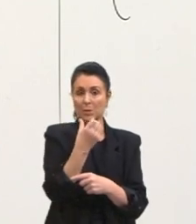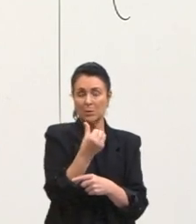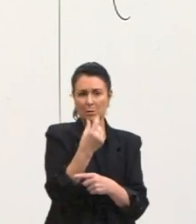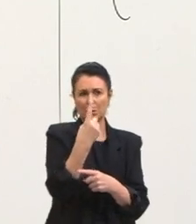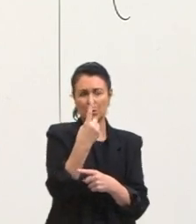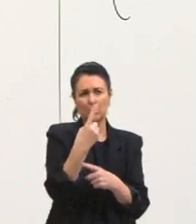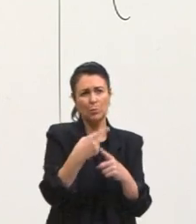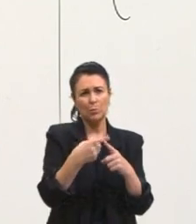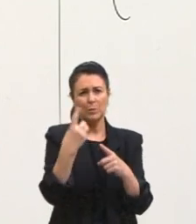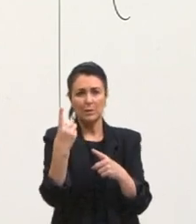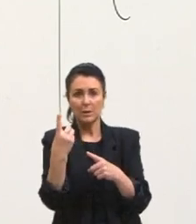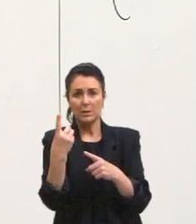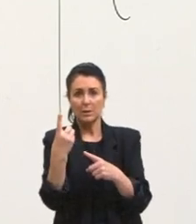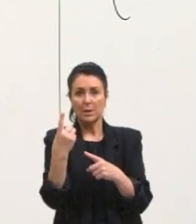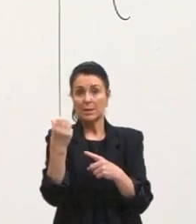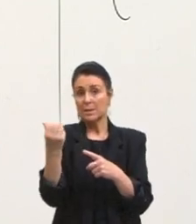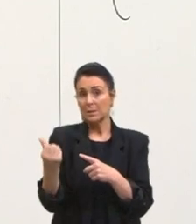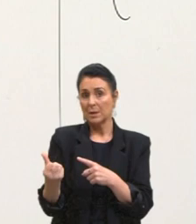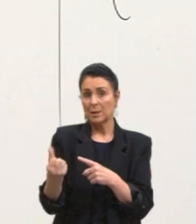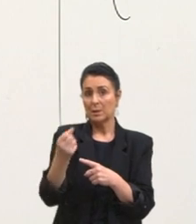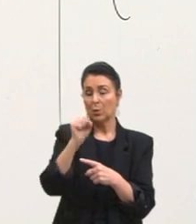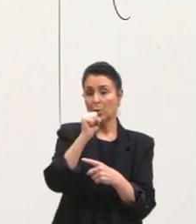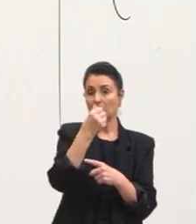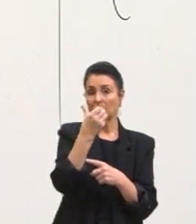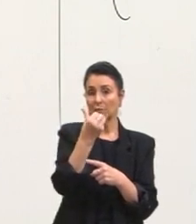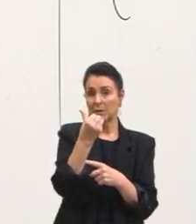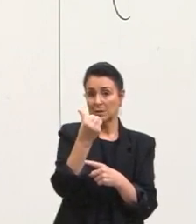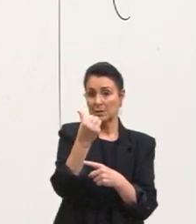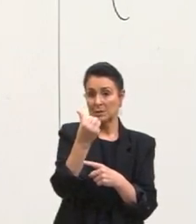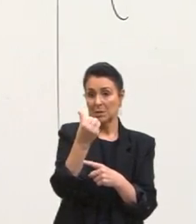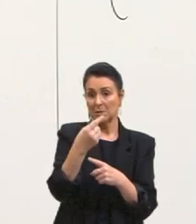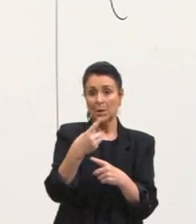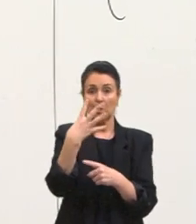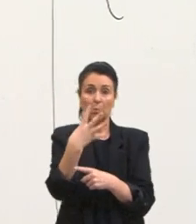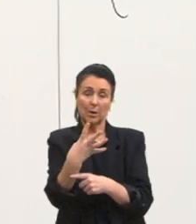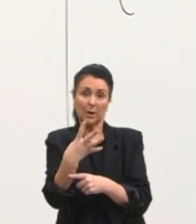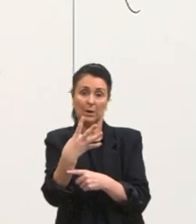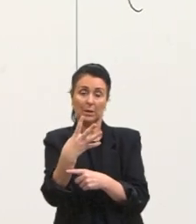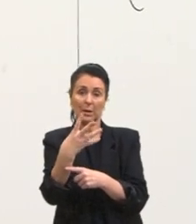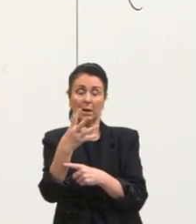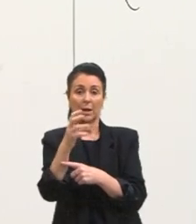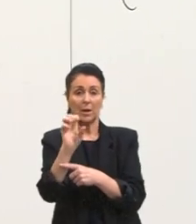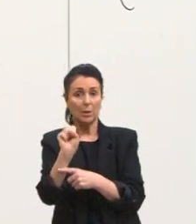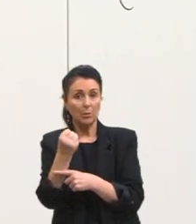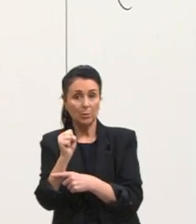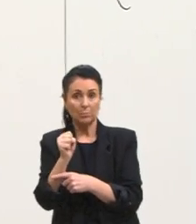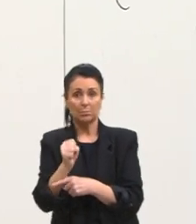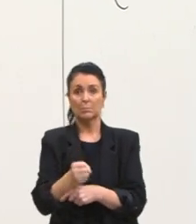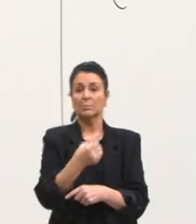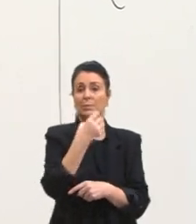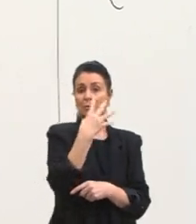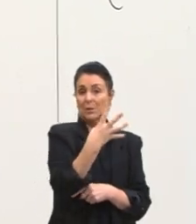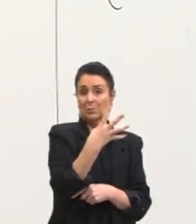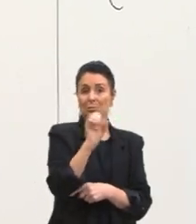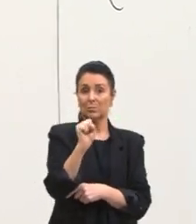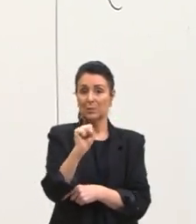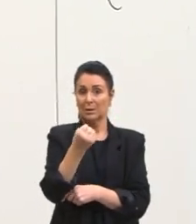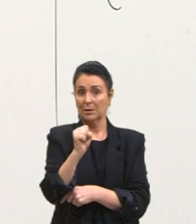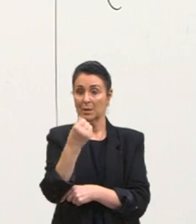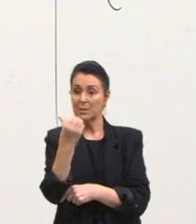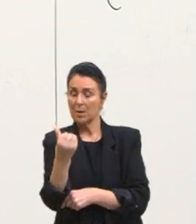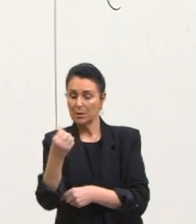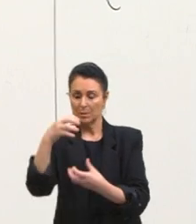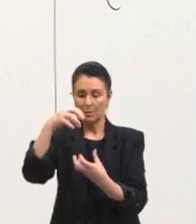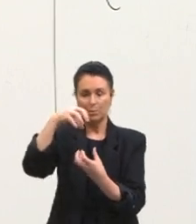6, 8 vezes 6, 48. Um total de 486 bolinhas.